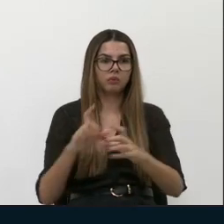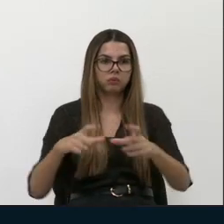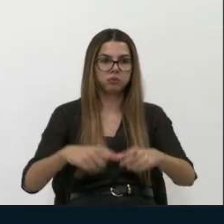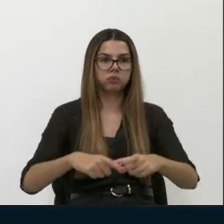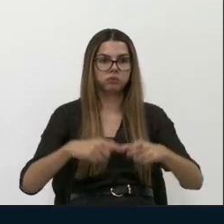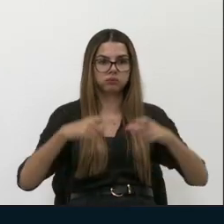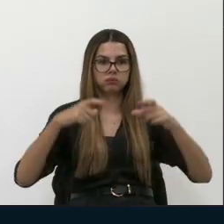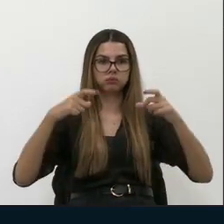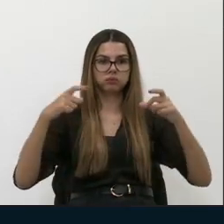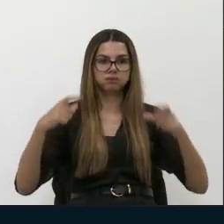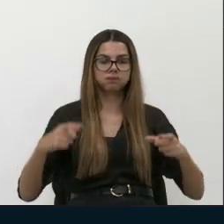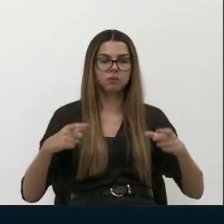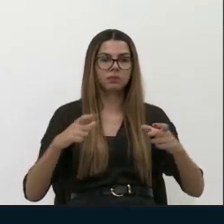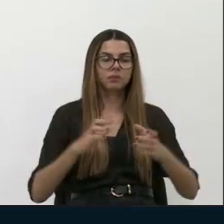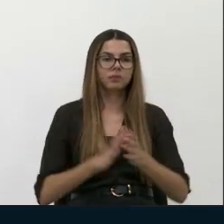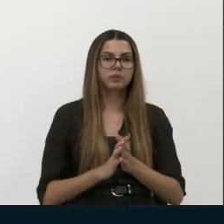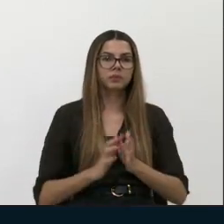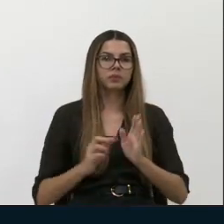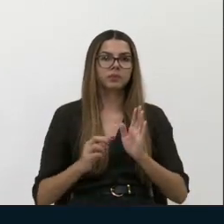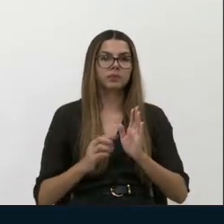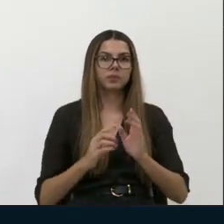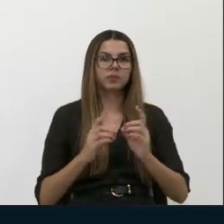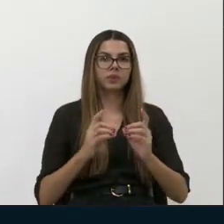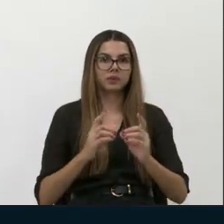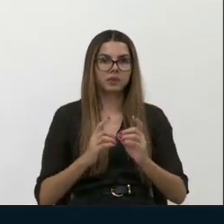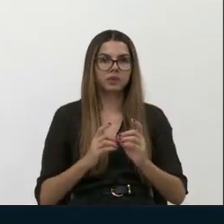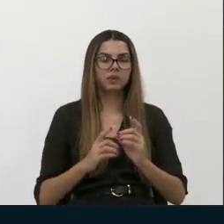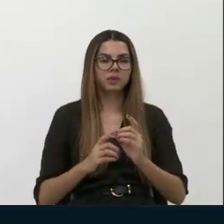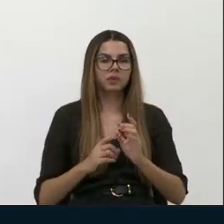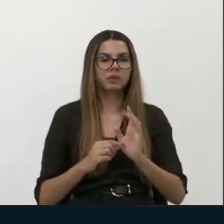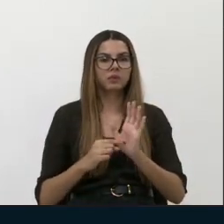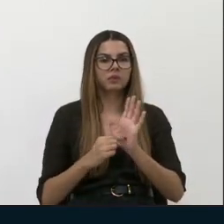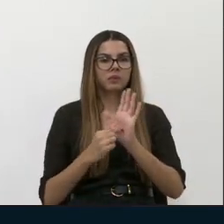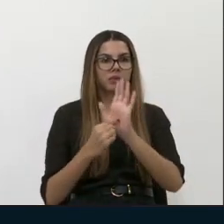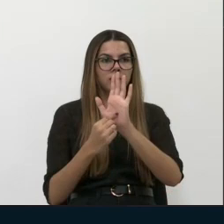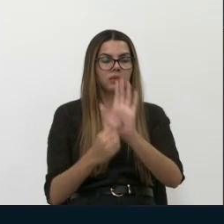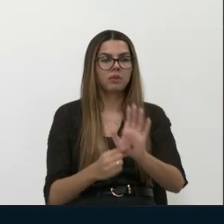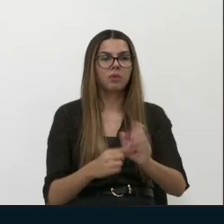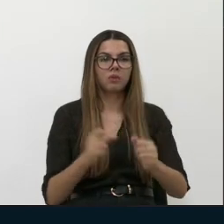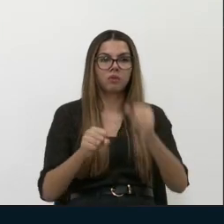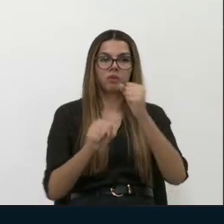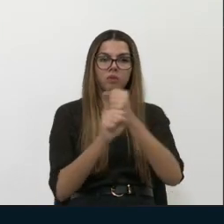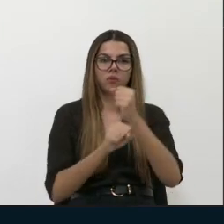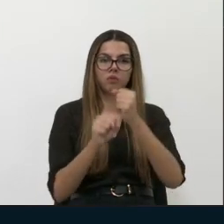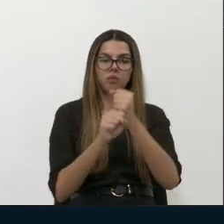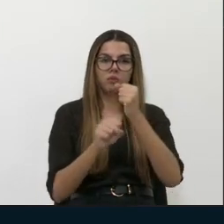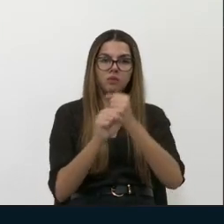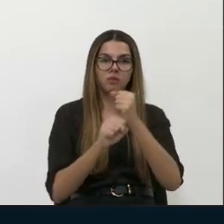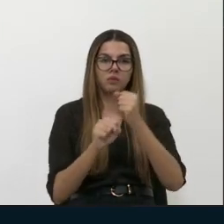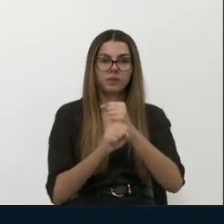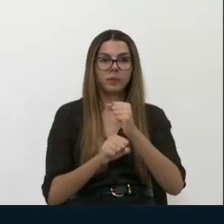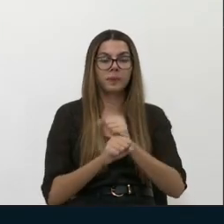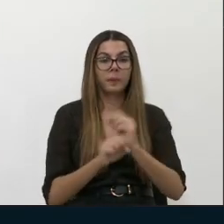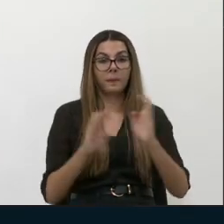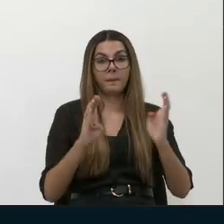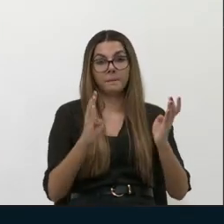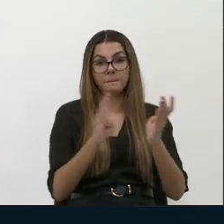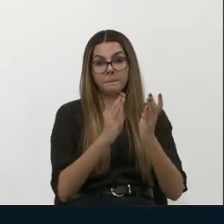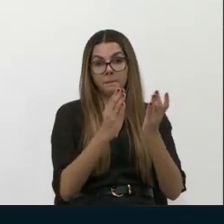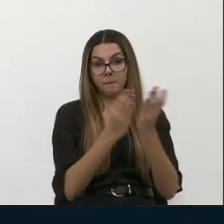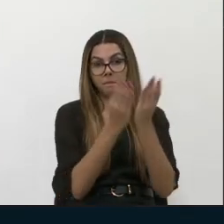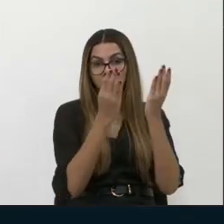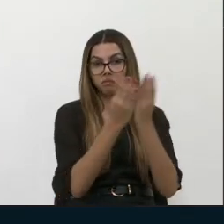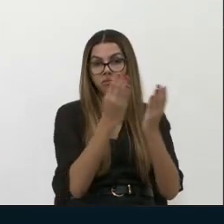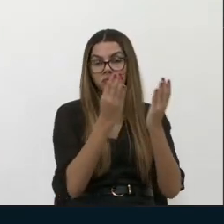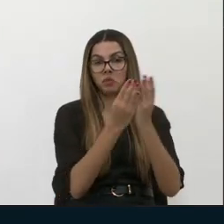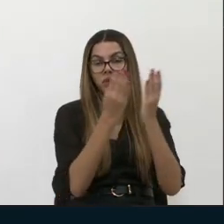e que vai demonstrar como se de fato faz uma obra. E não a questão do Trevo de Bom Sucesso, começado na gestão